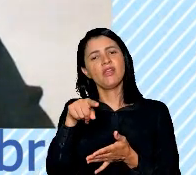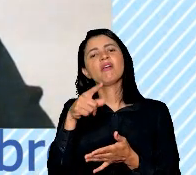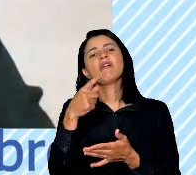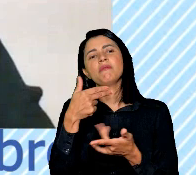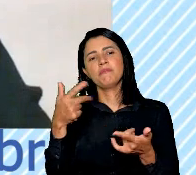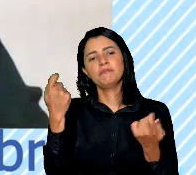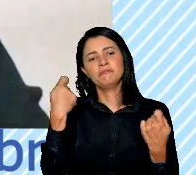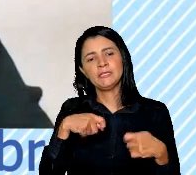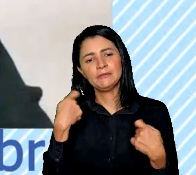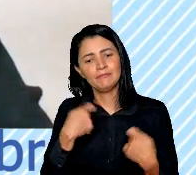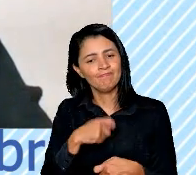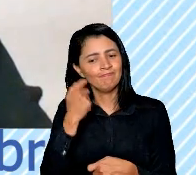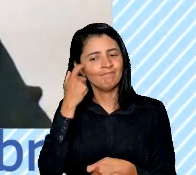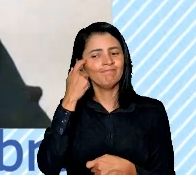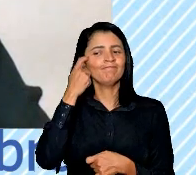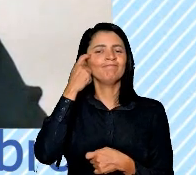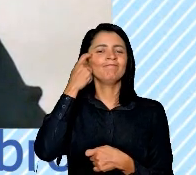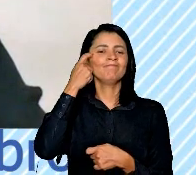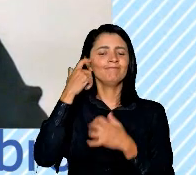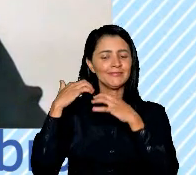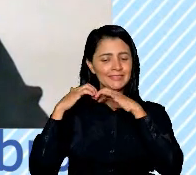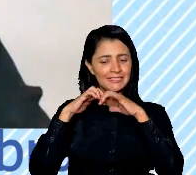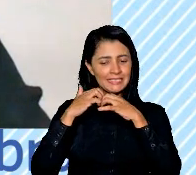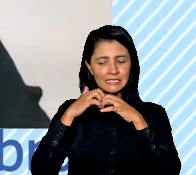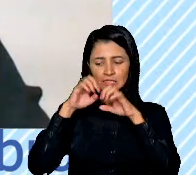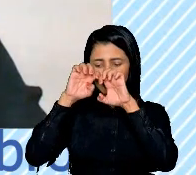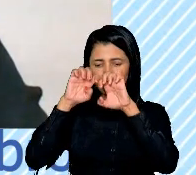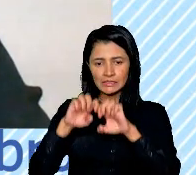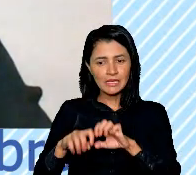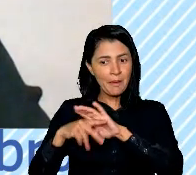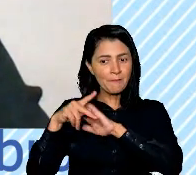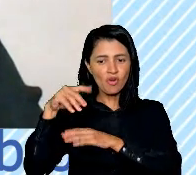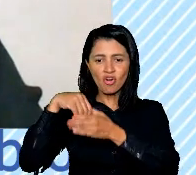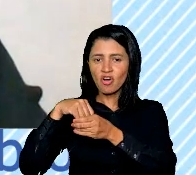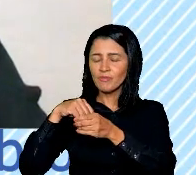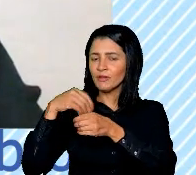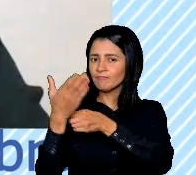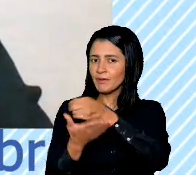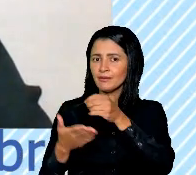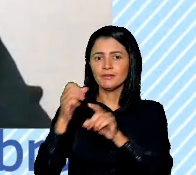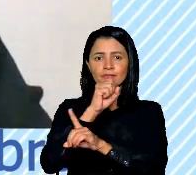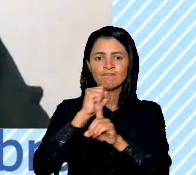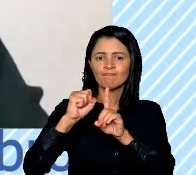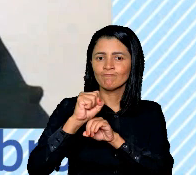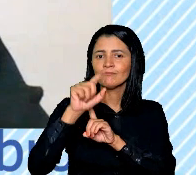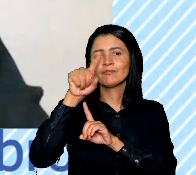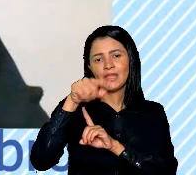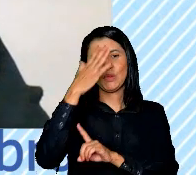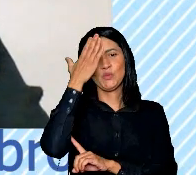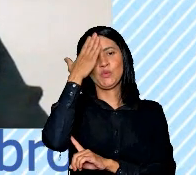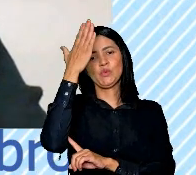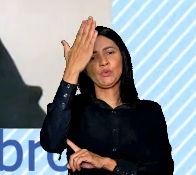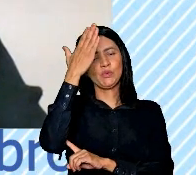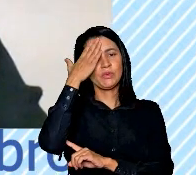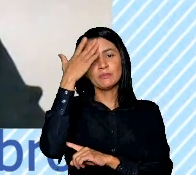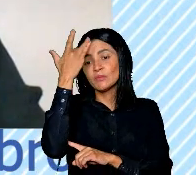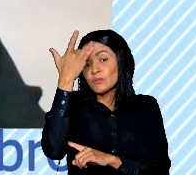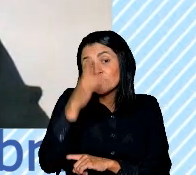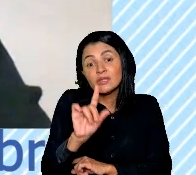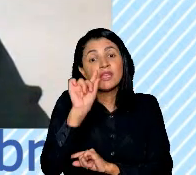vir, talvez, de uma estrutura da sociedade mesmo. Eu não sei